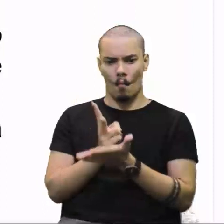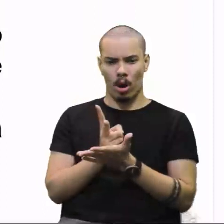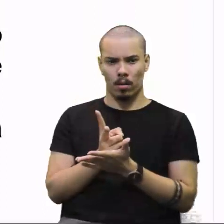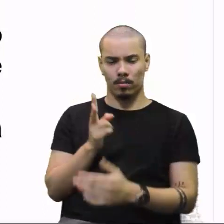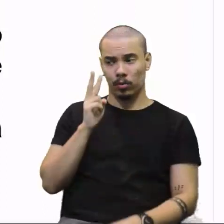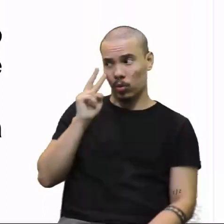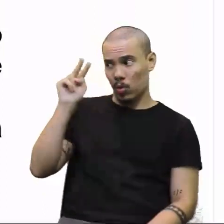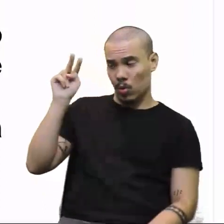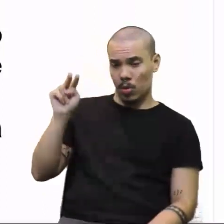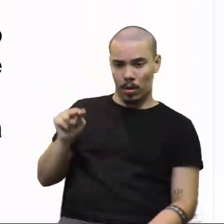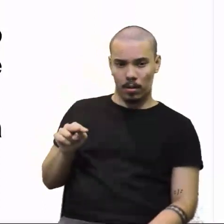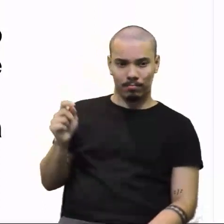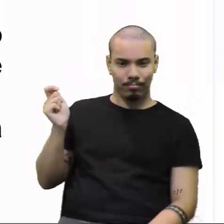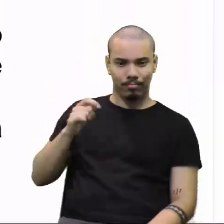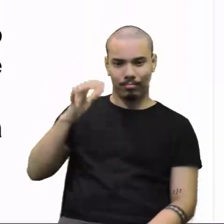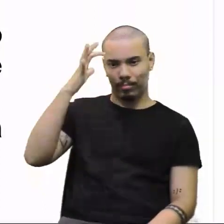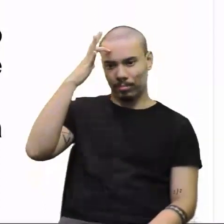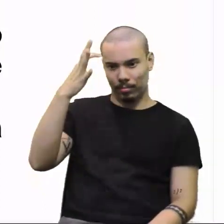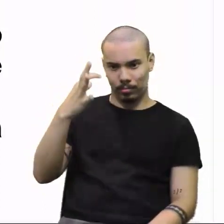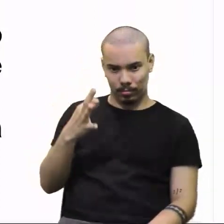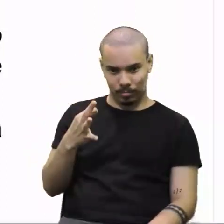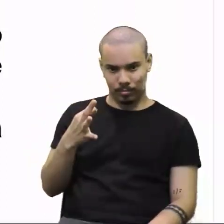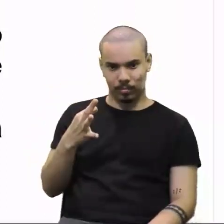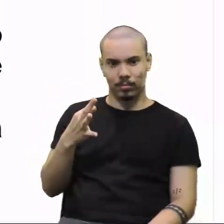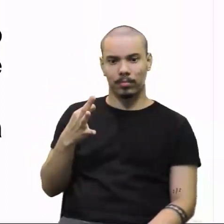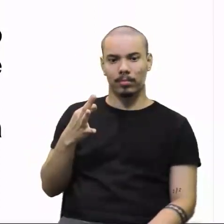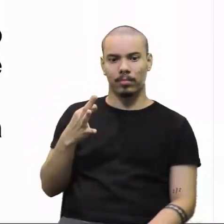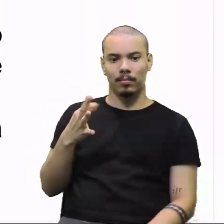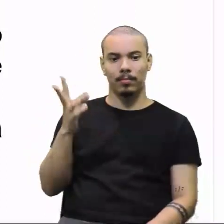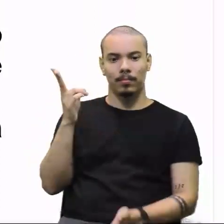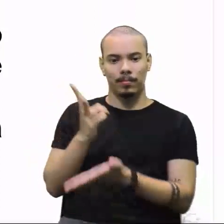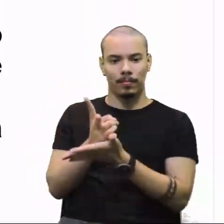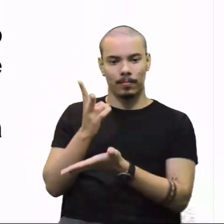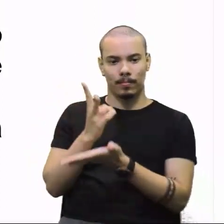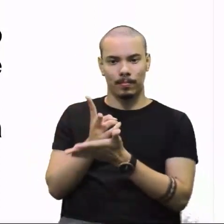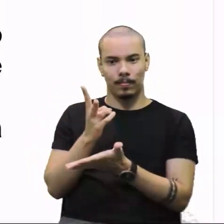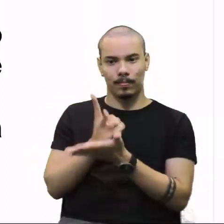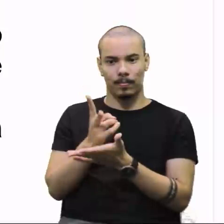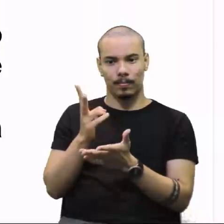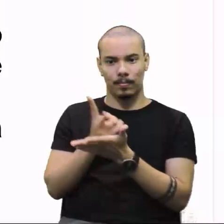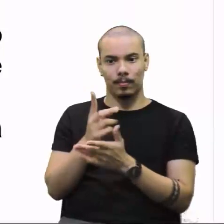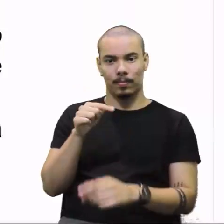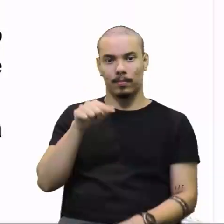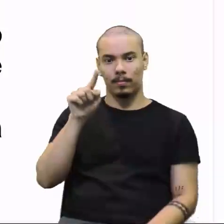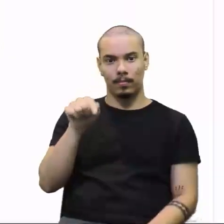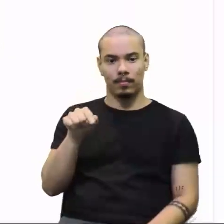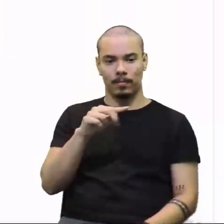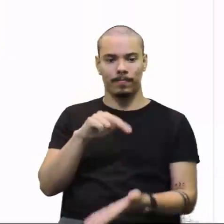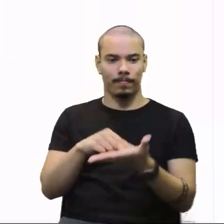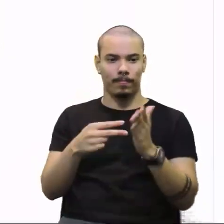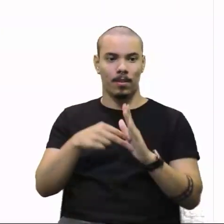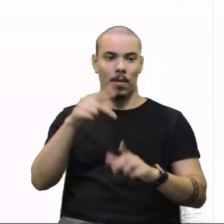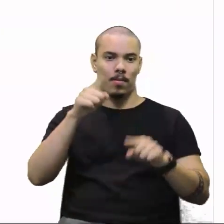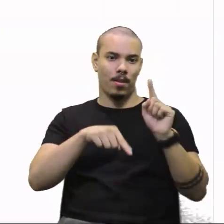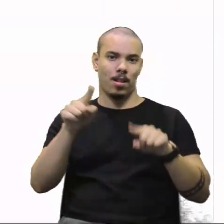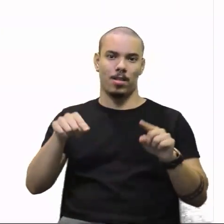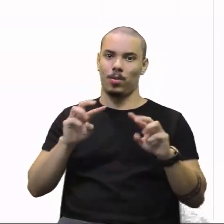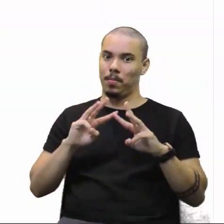de olhar aqui, ó, já dá para entender um pouquinho. Justamente. Delta, né? Delta é o quê? variação de